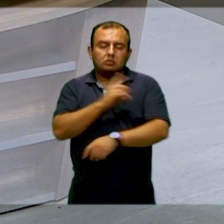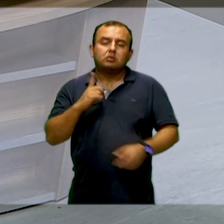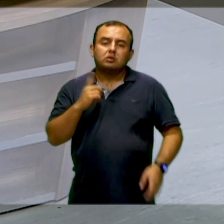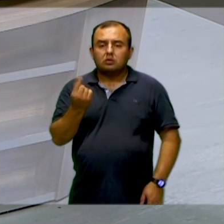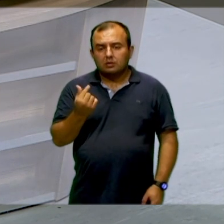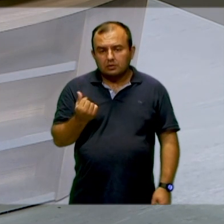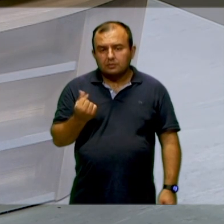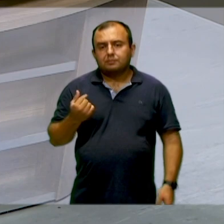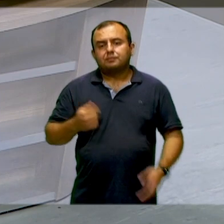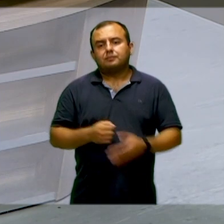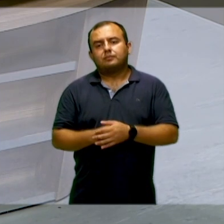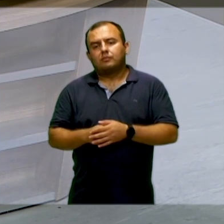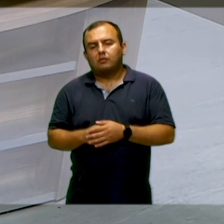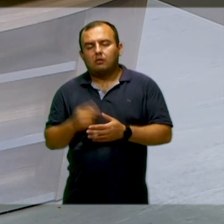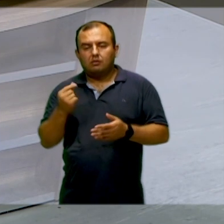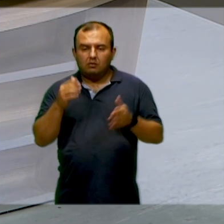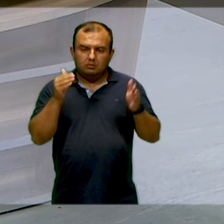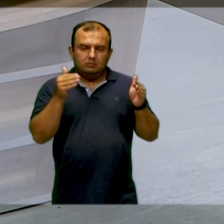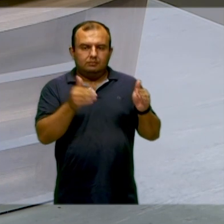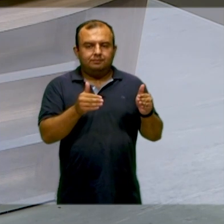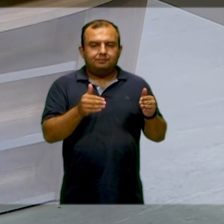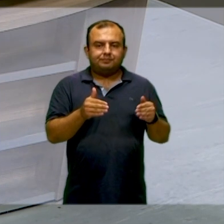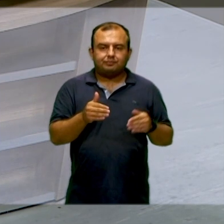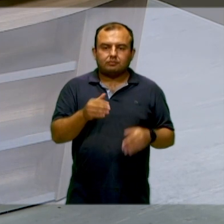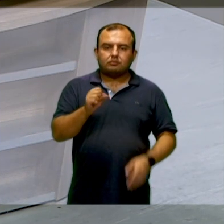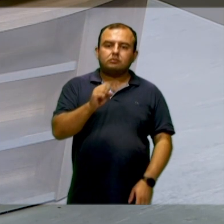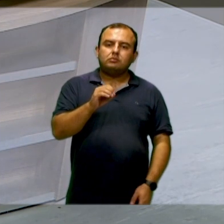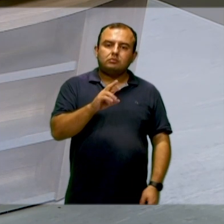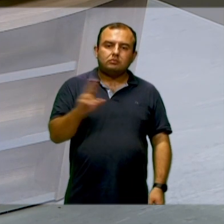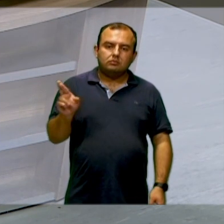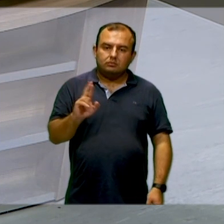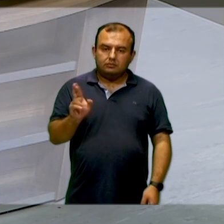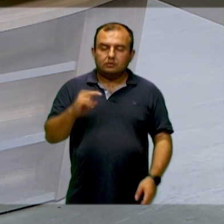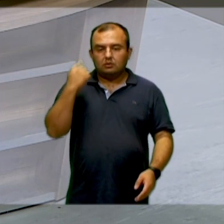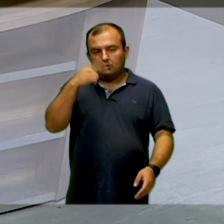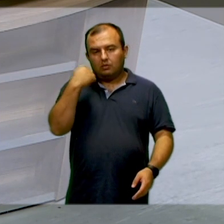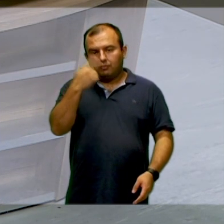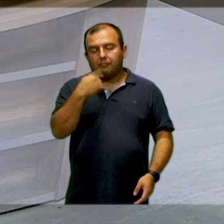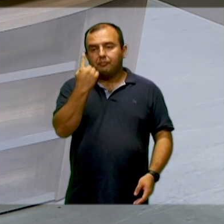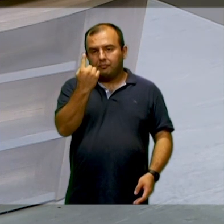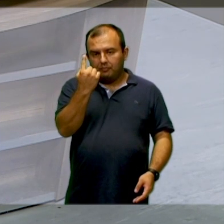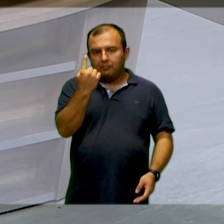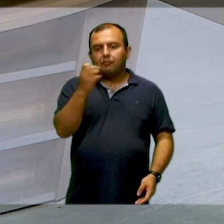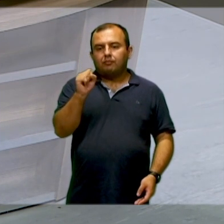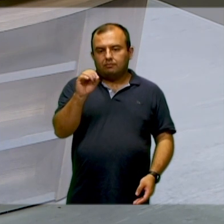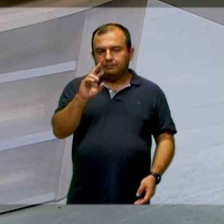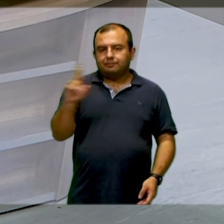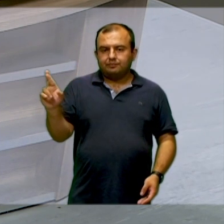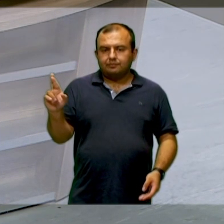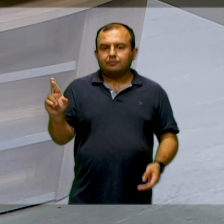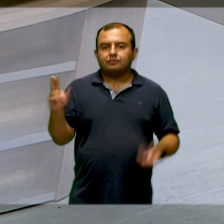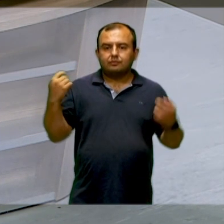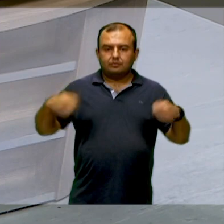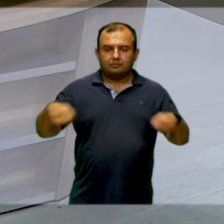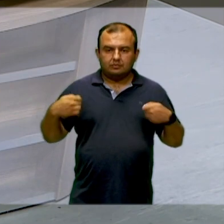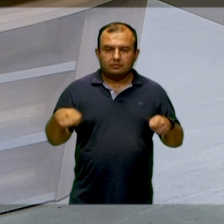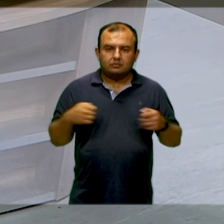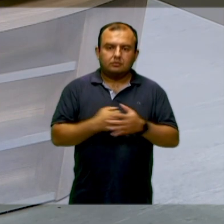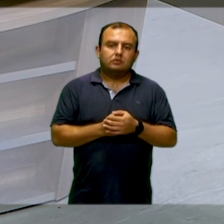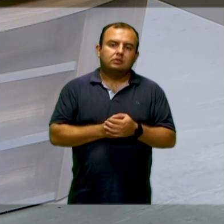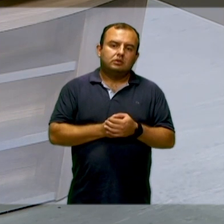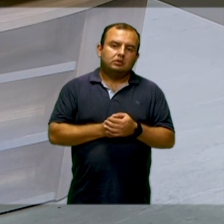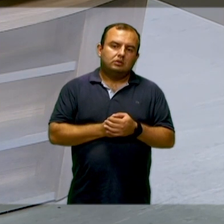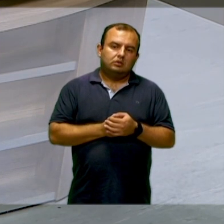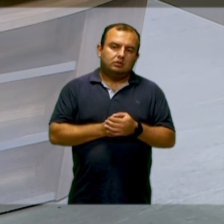valor. O valor específico é R$80 a hora, certo? Então, tinha que ser uma demanda, acho que